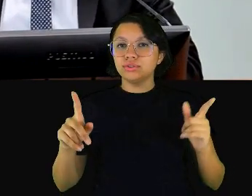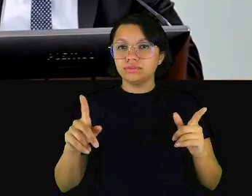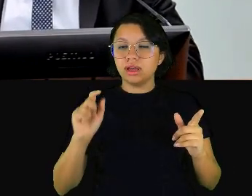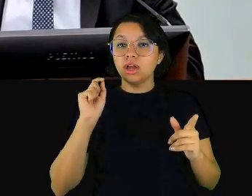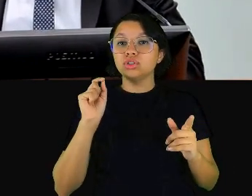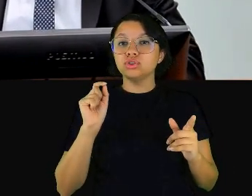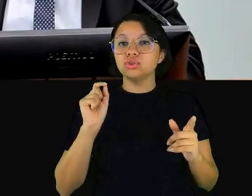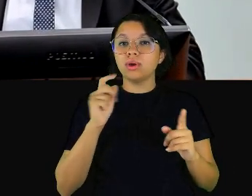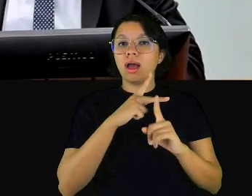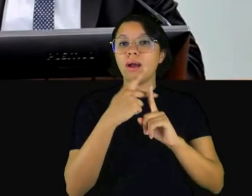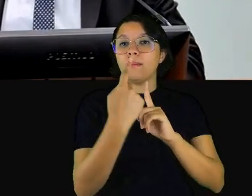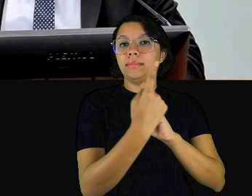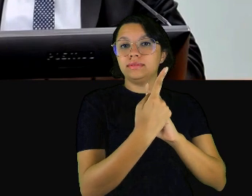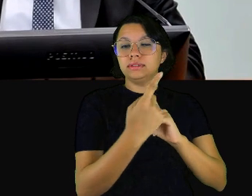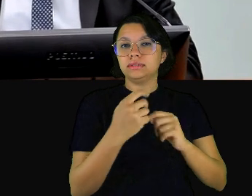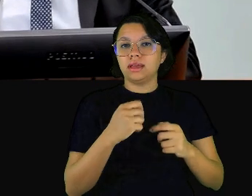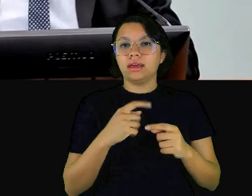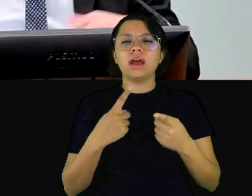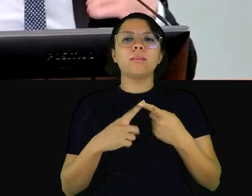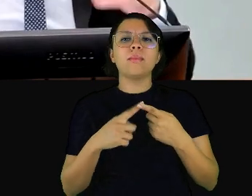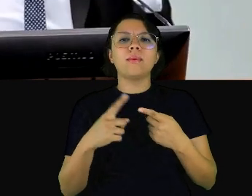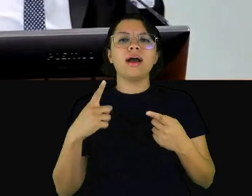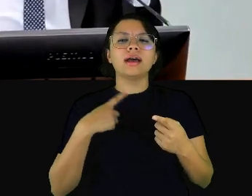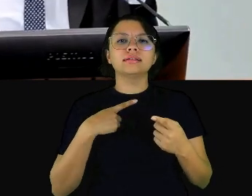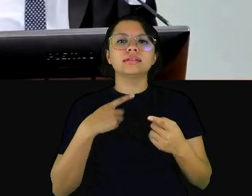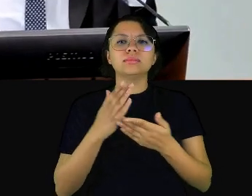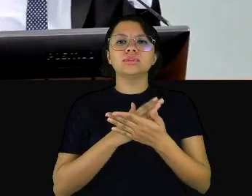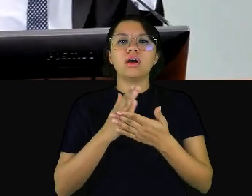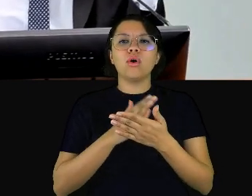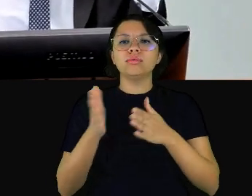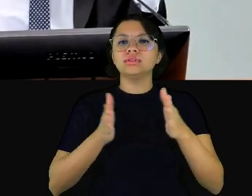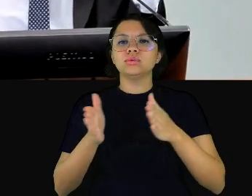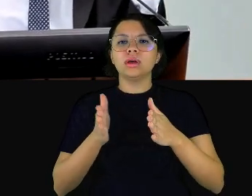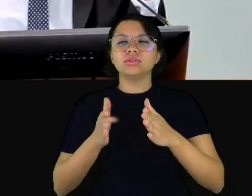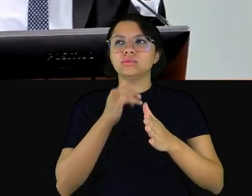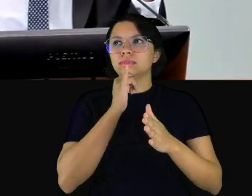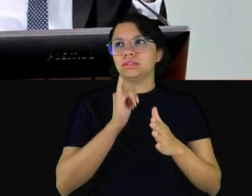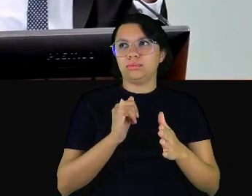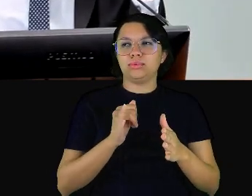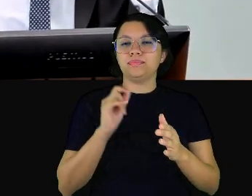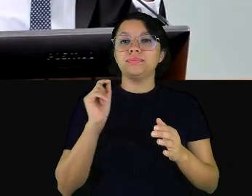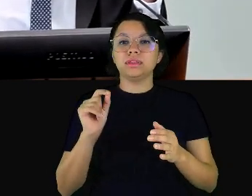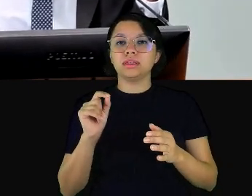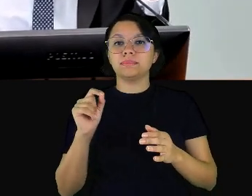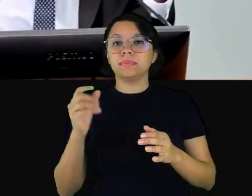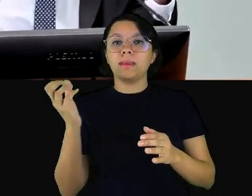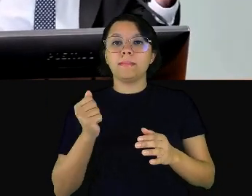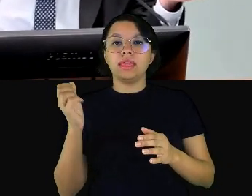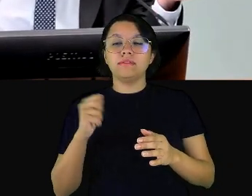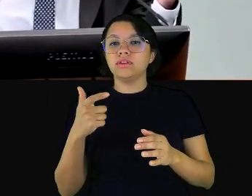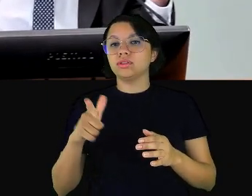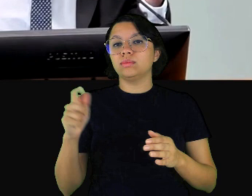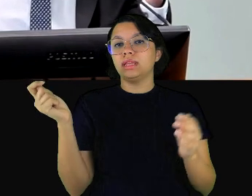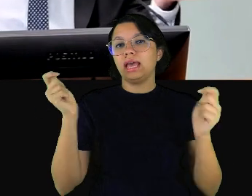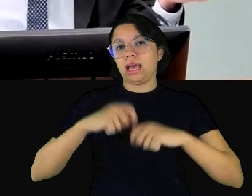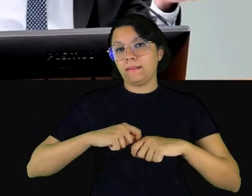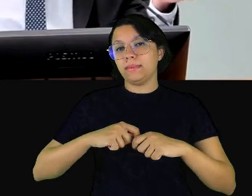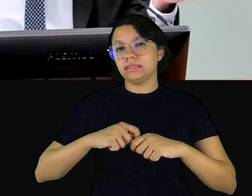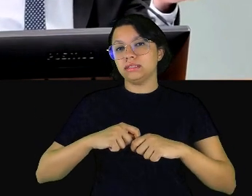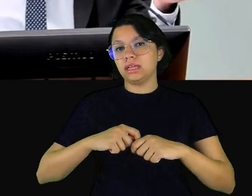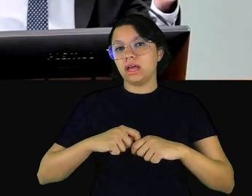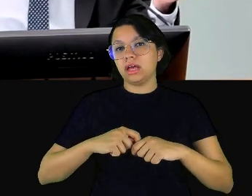do que a previdenciária. Porque nós temos algumas situações, por exemplo, em que o benefício de incapacidade não